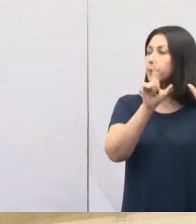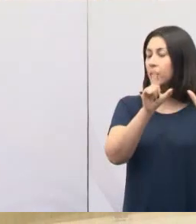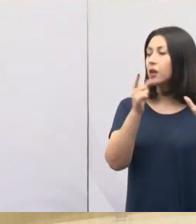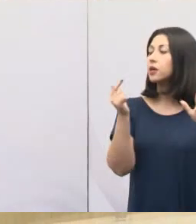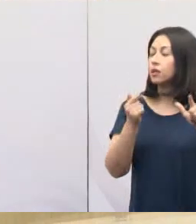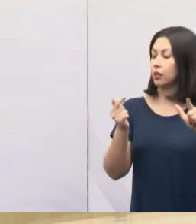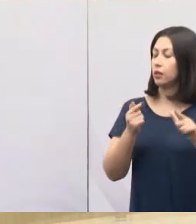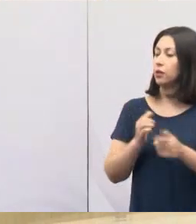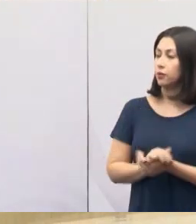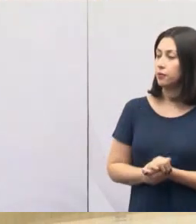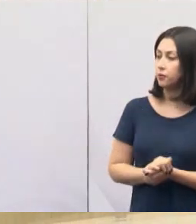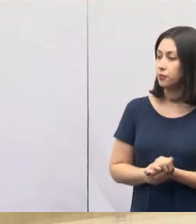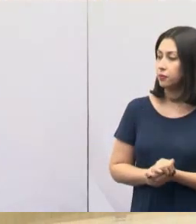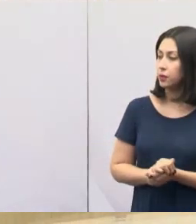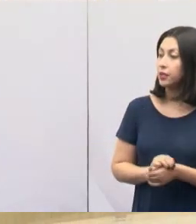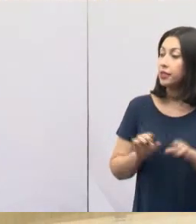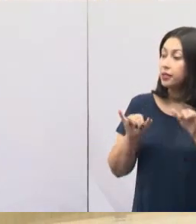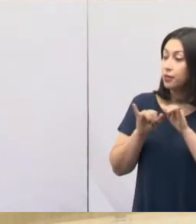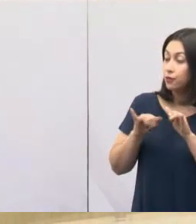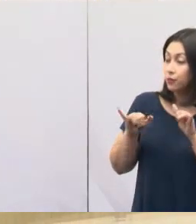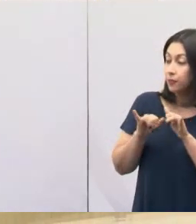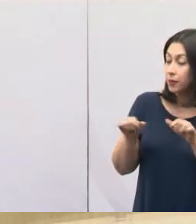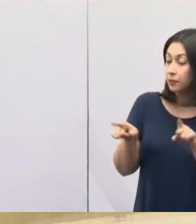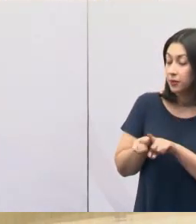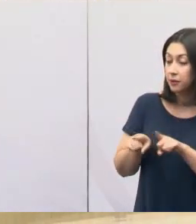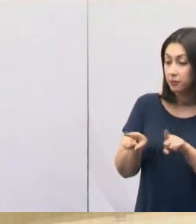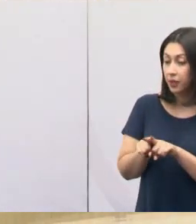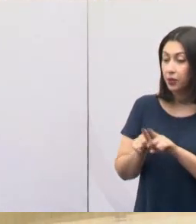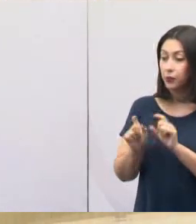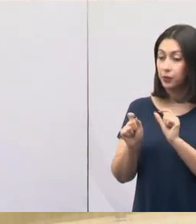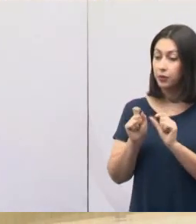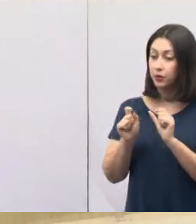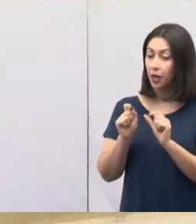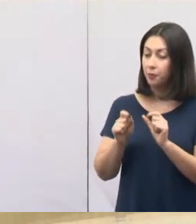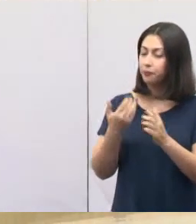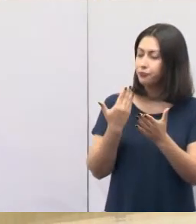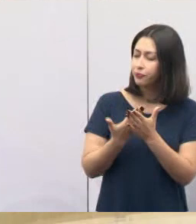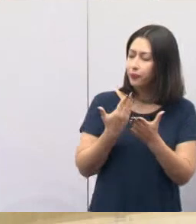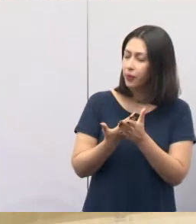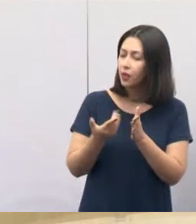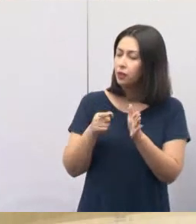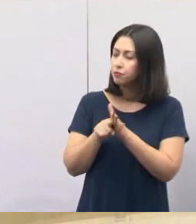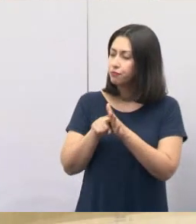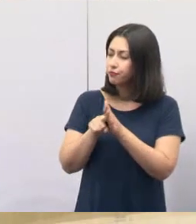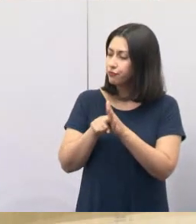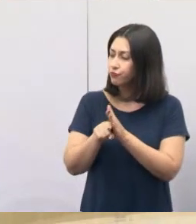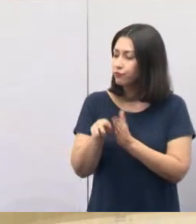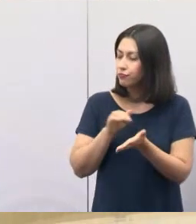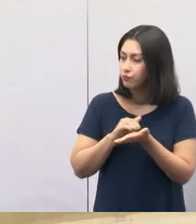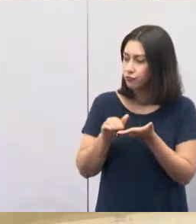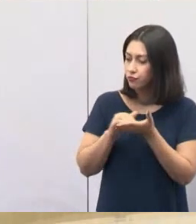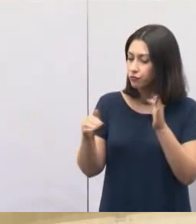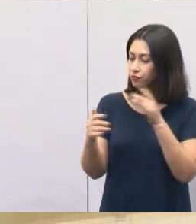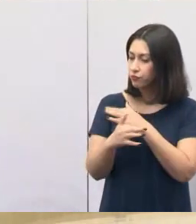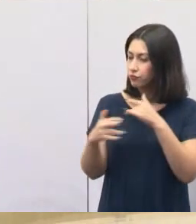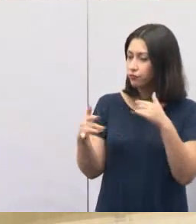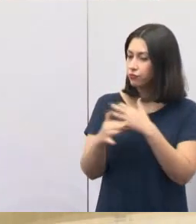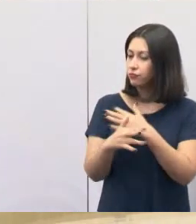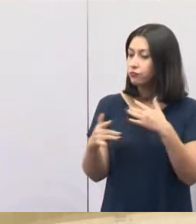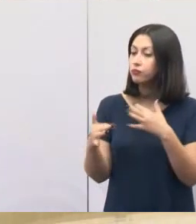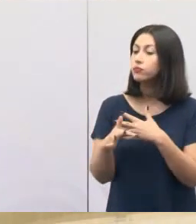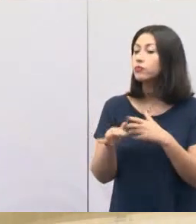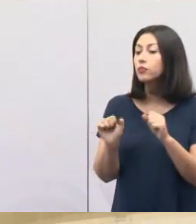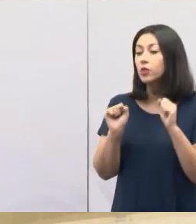presente localidade. Em tempo, informamos ainda que, após análise e estudo por parte dessa secretaria, o